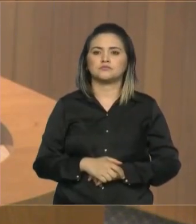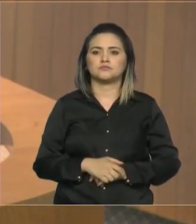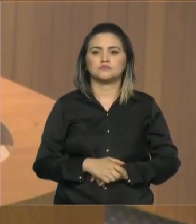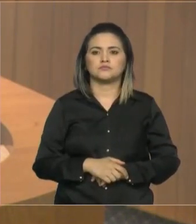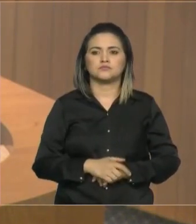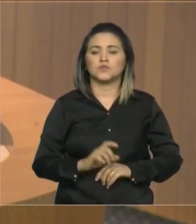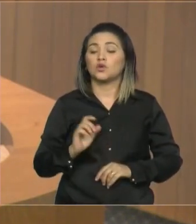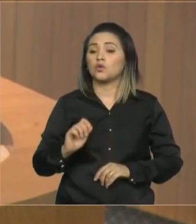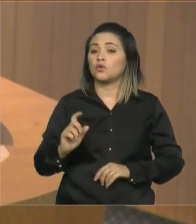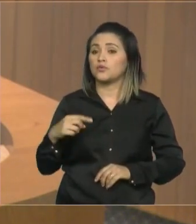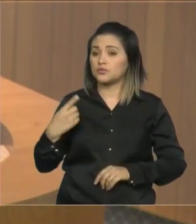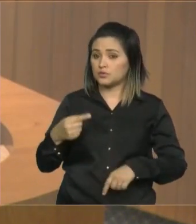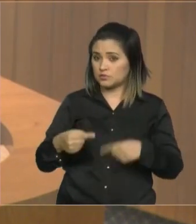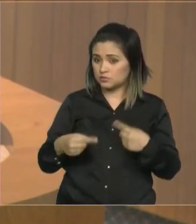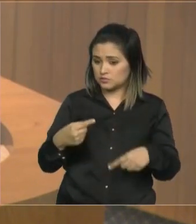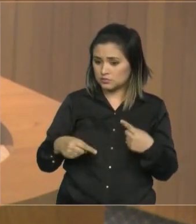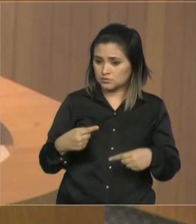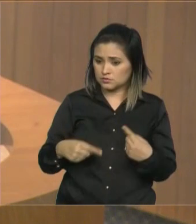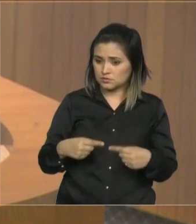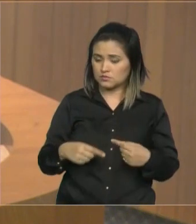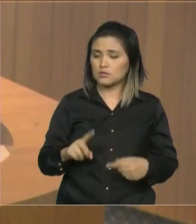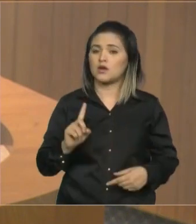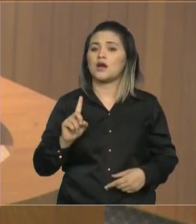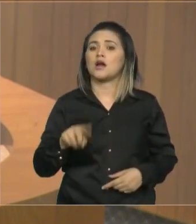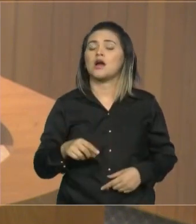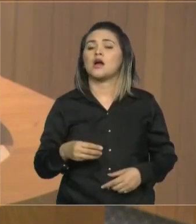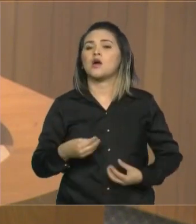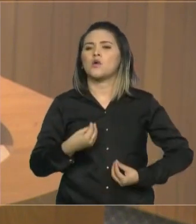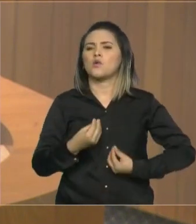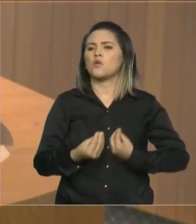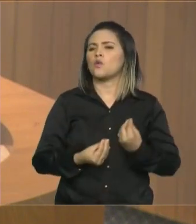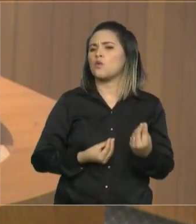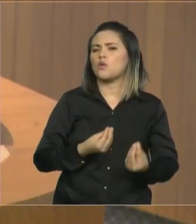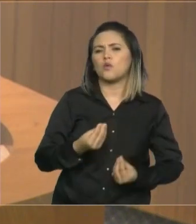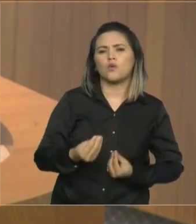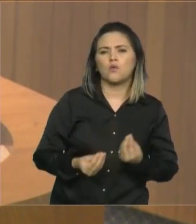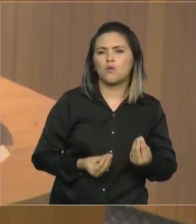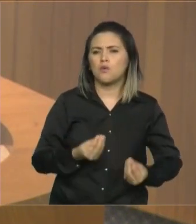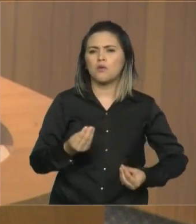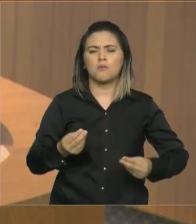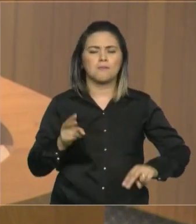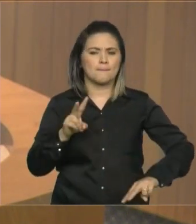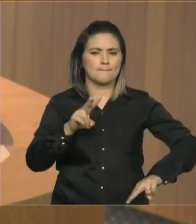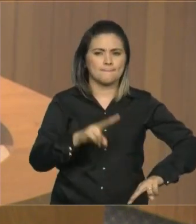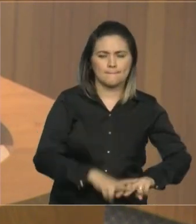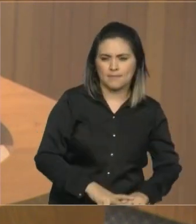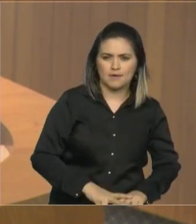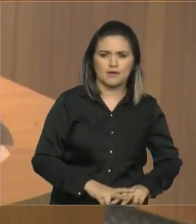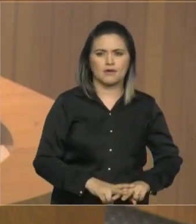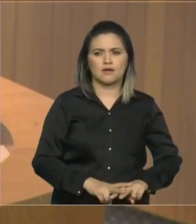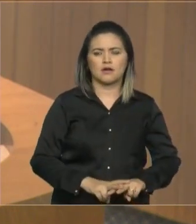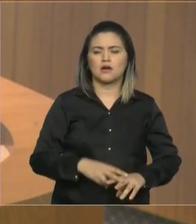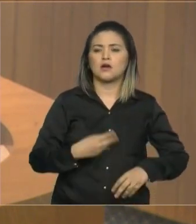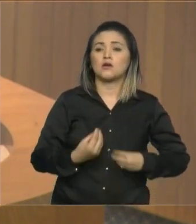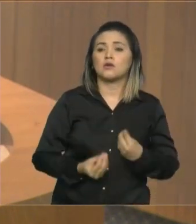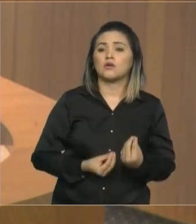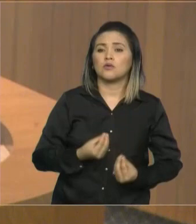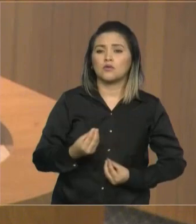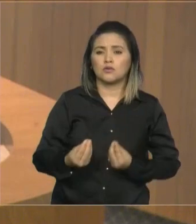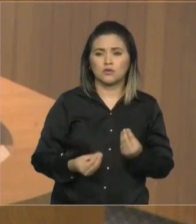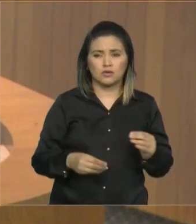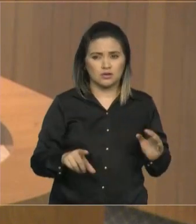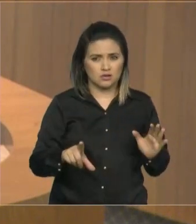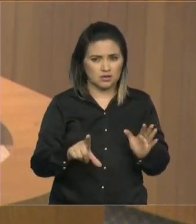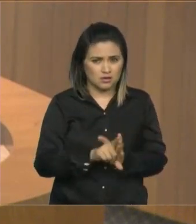a forma que a prisão foi conduzida e como a lei e o